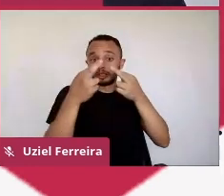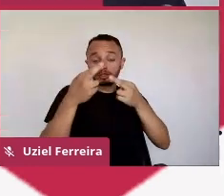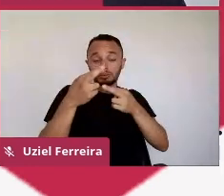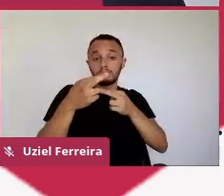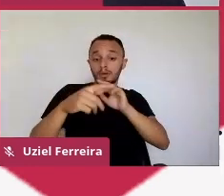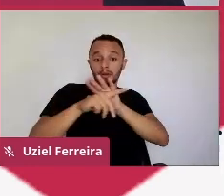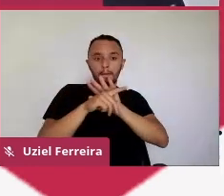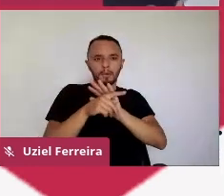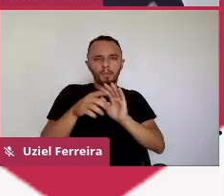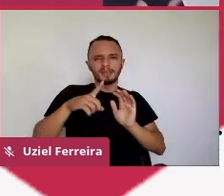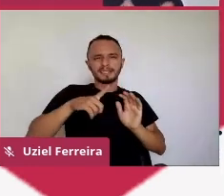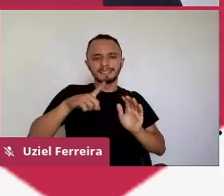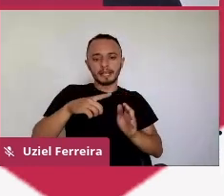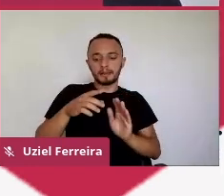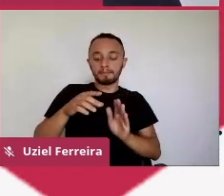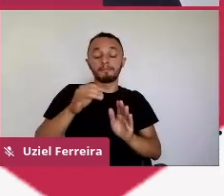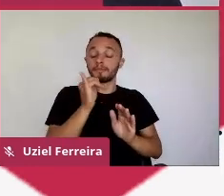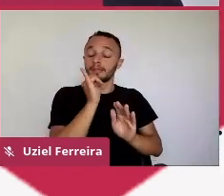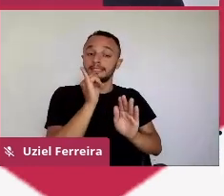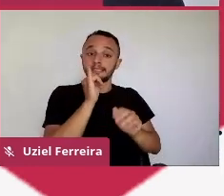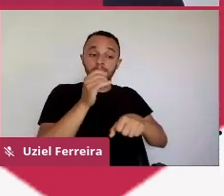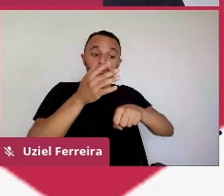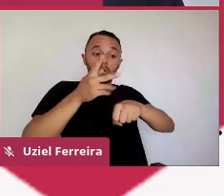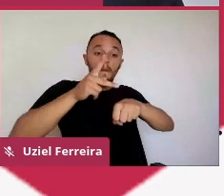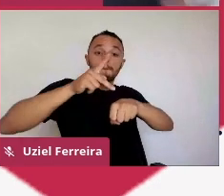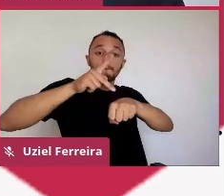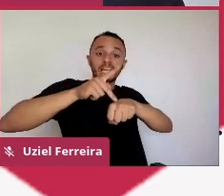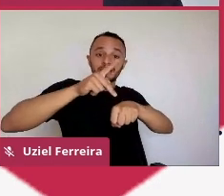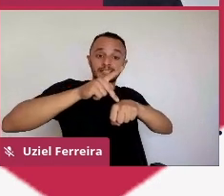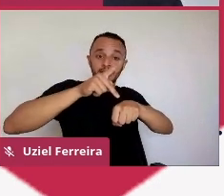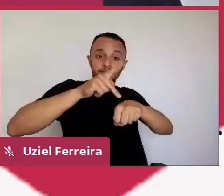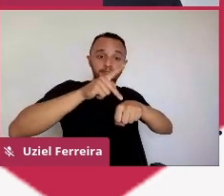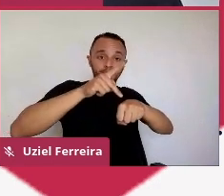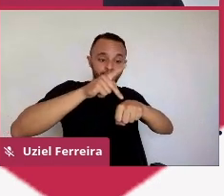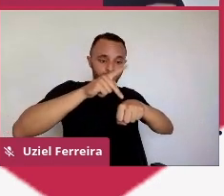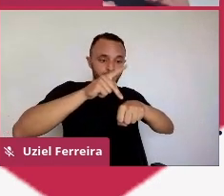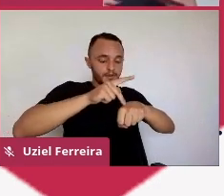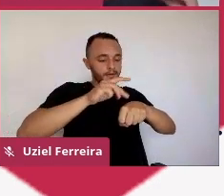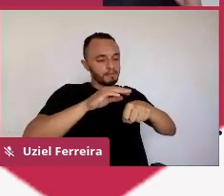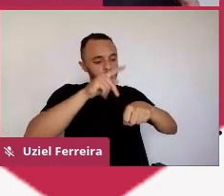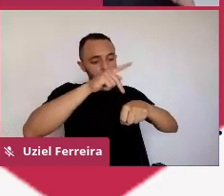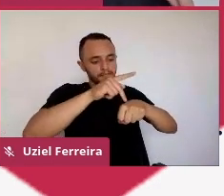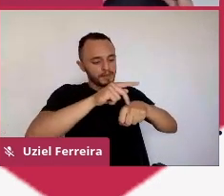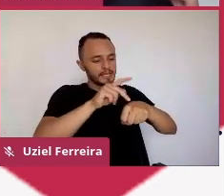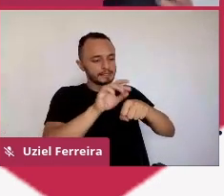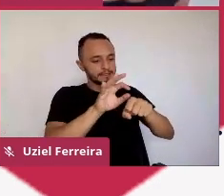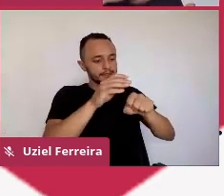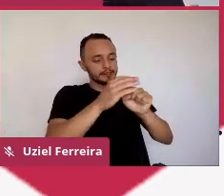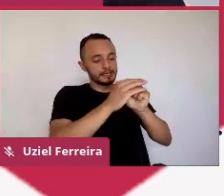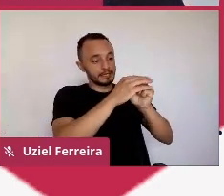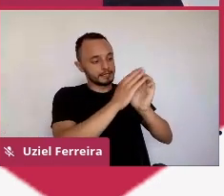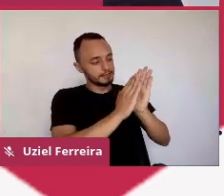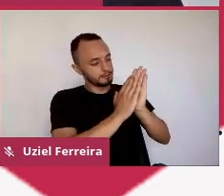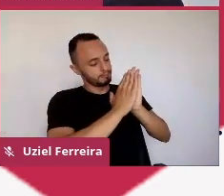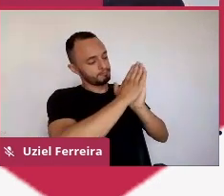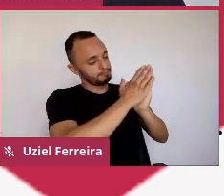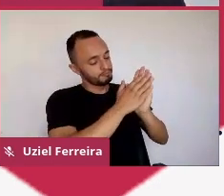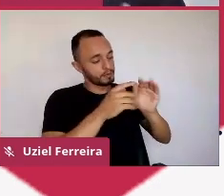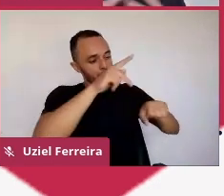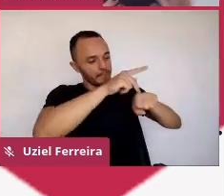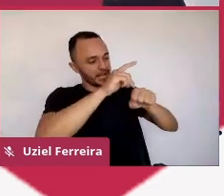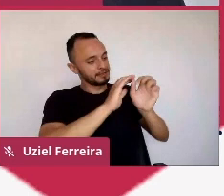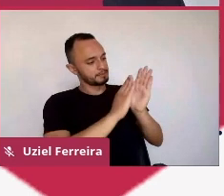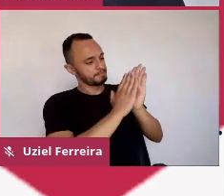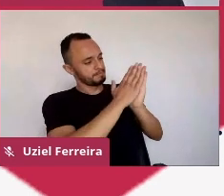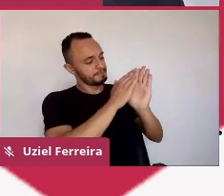impressão, para fazer uma estamparia em tecido. O que são essas pedras? São pedras com relevo esculpido,